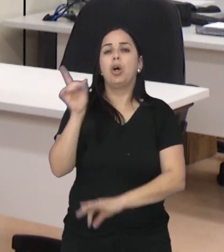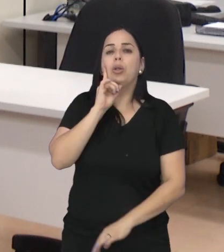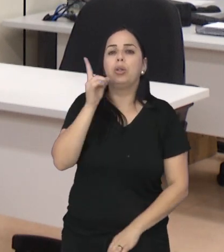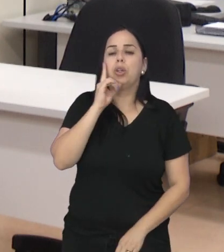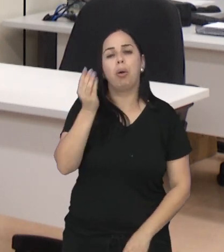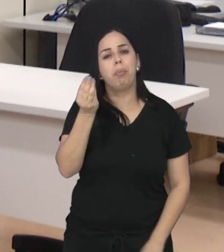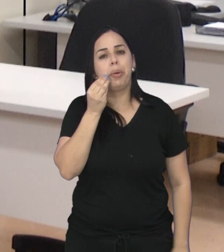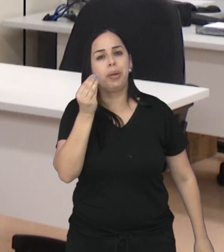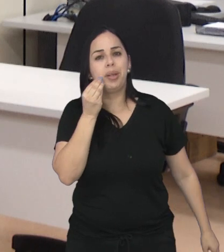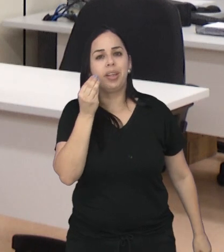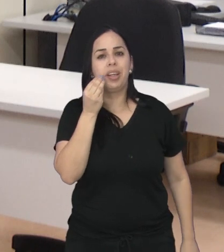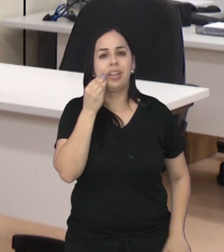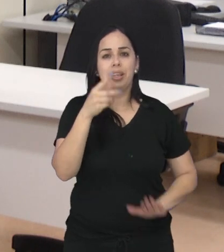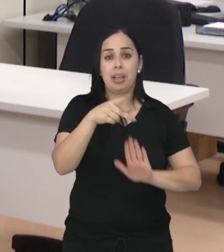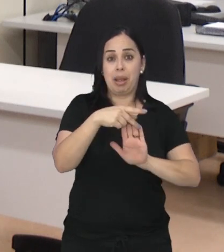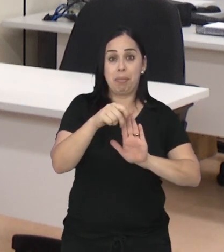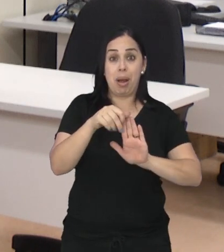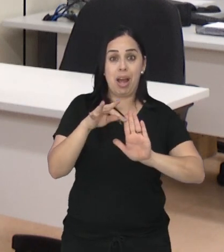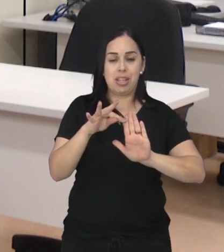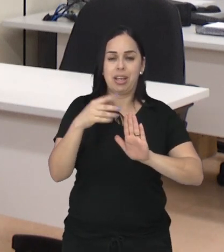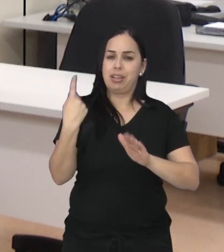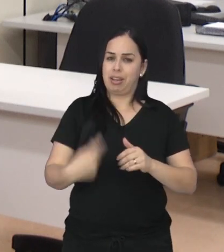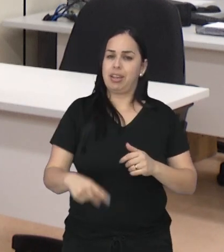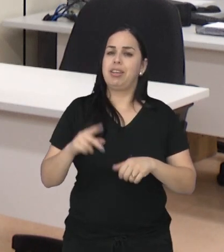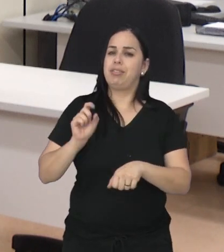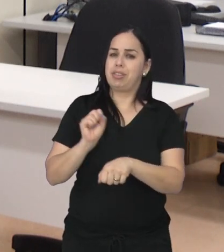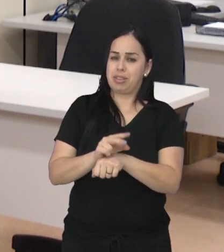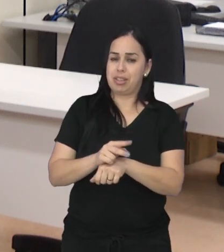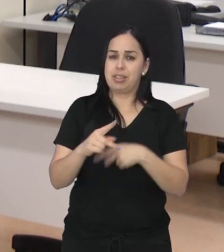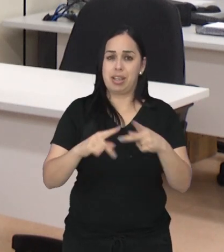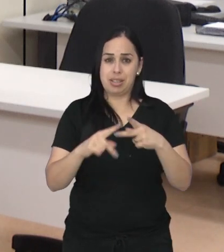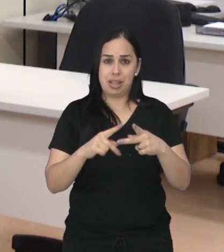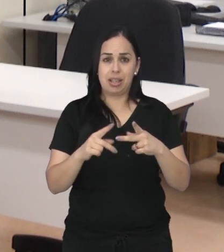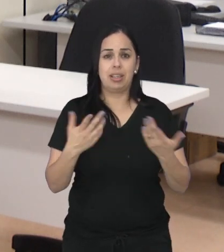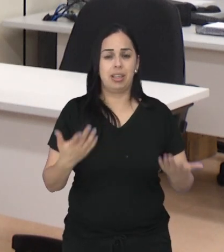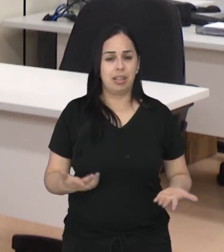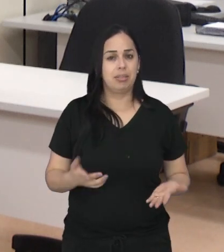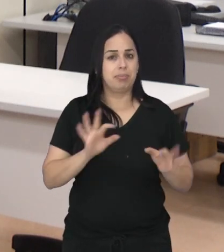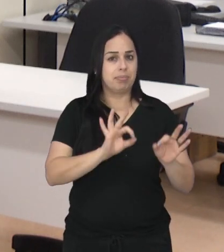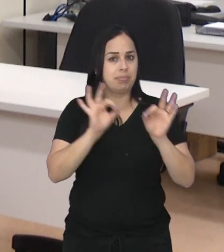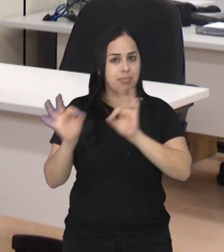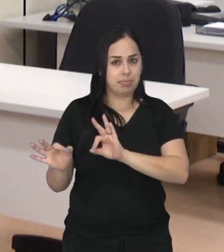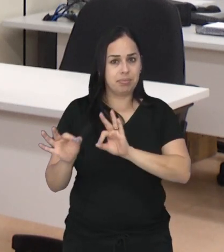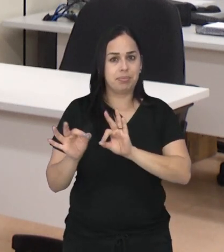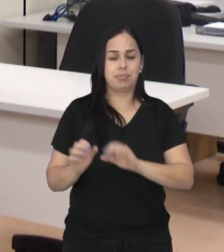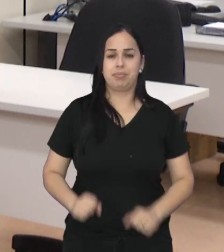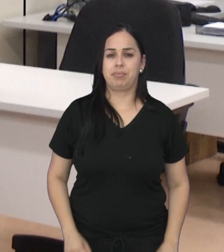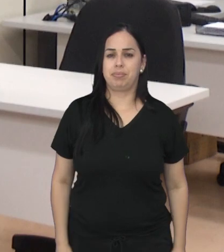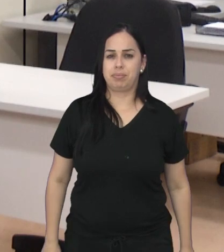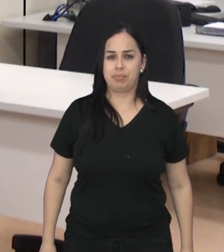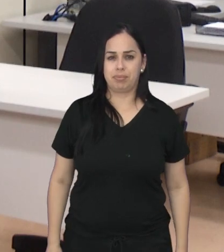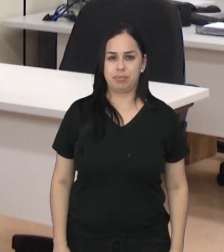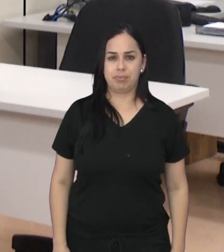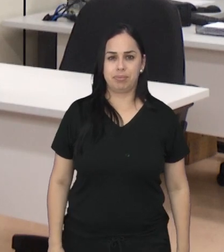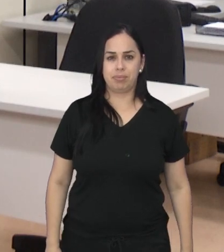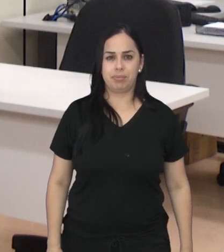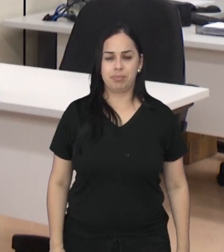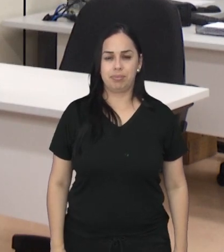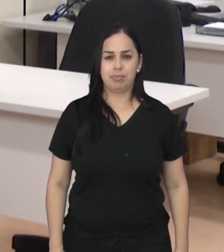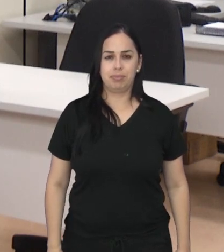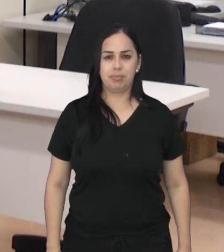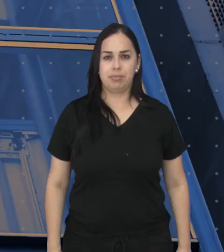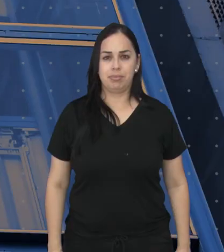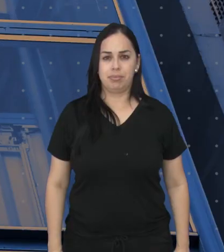então confira aqui todos os dias as oportunidades no Pátio de São José que separamos para você. Essa é a agenda